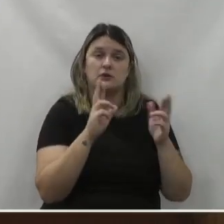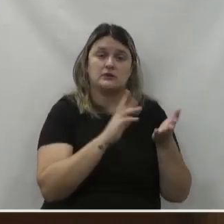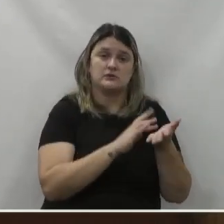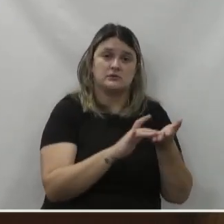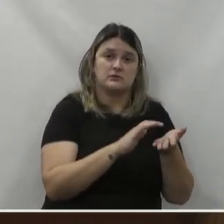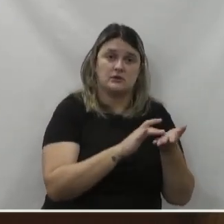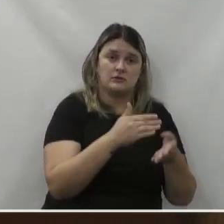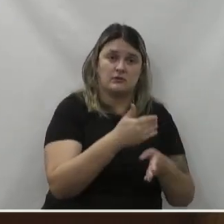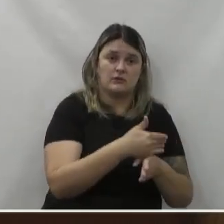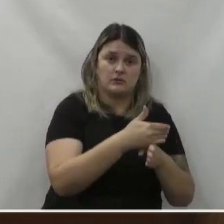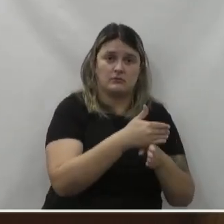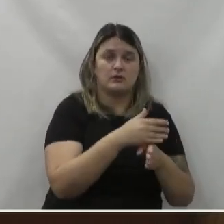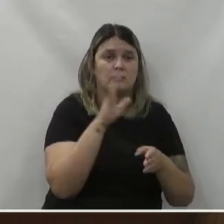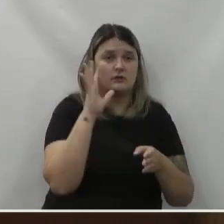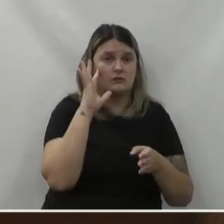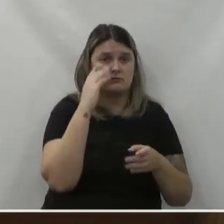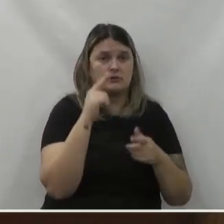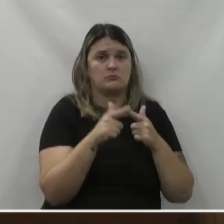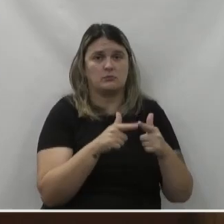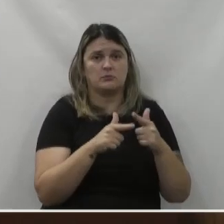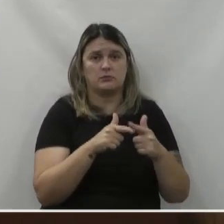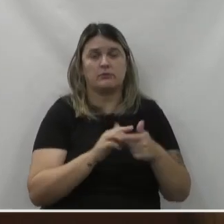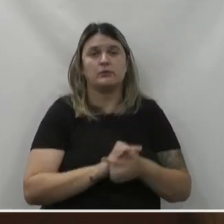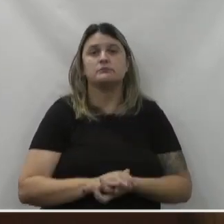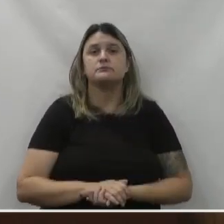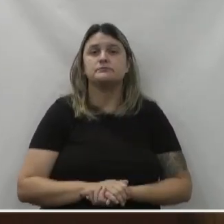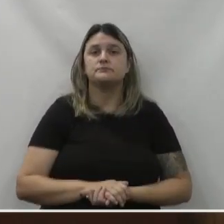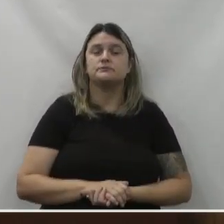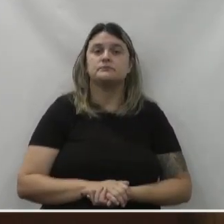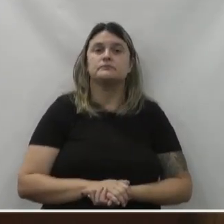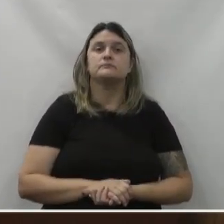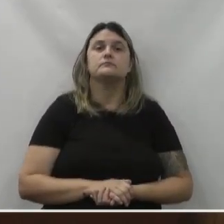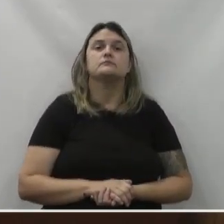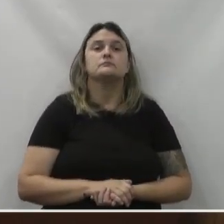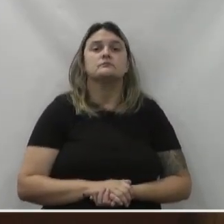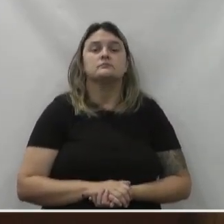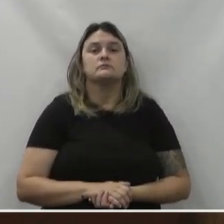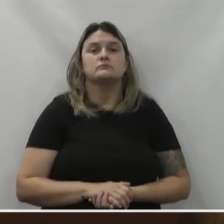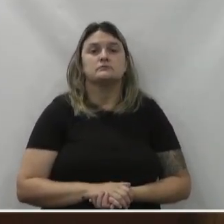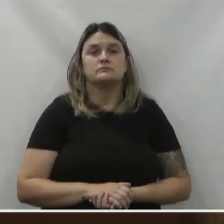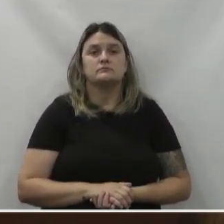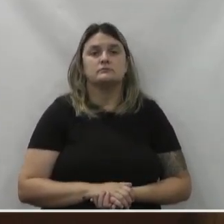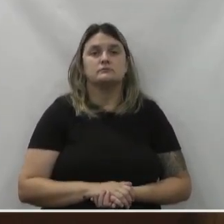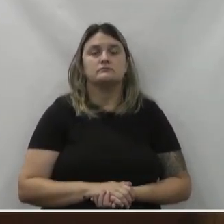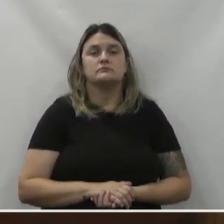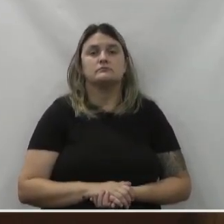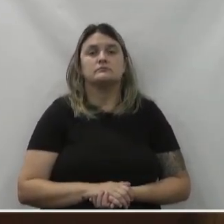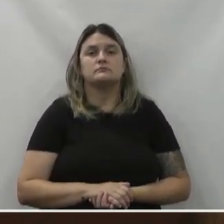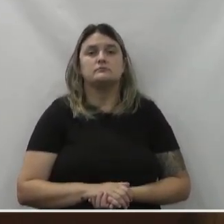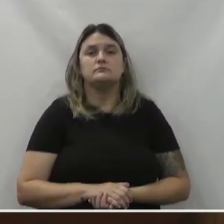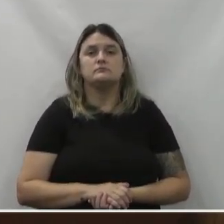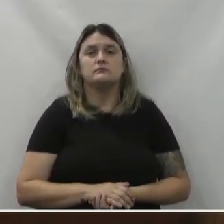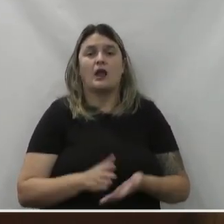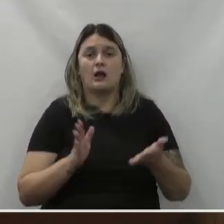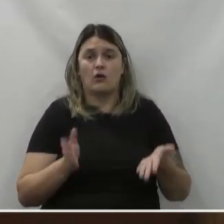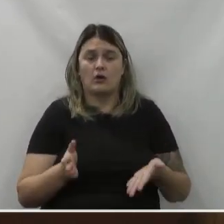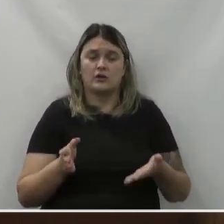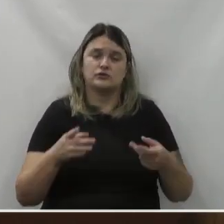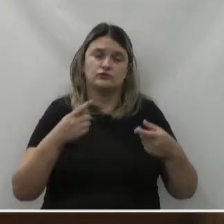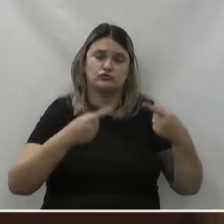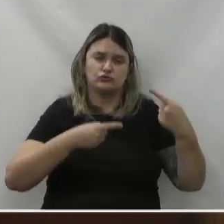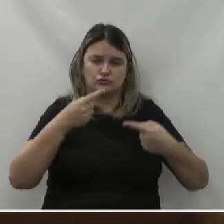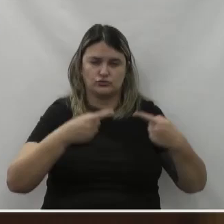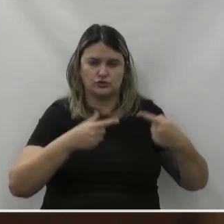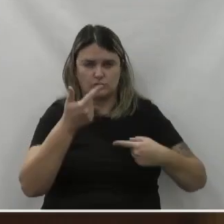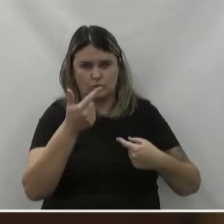possam ir até lá e resolver esse problema aí de uma vez por todas. E voltando ali no assunto que